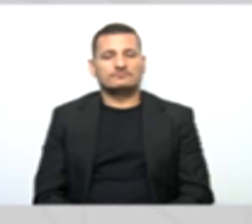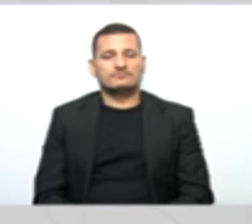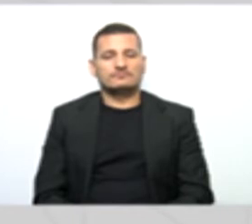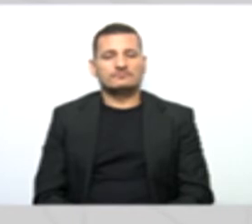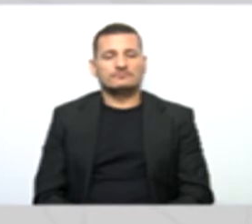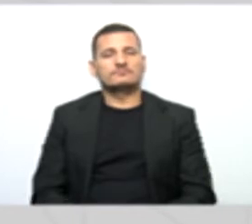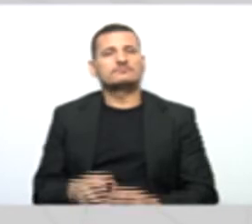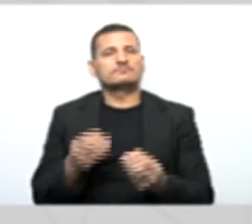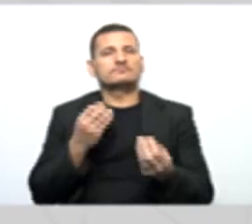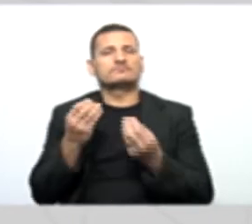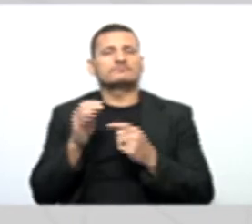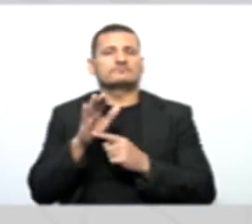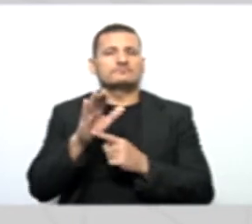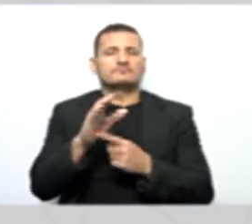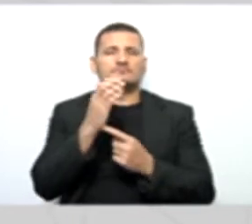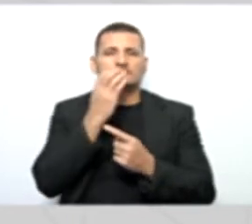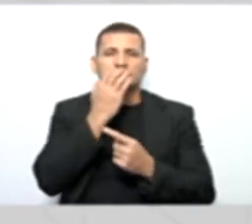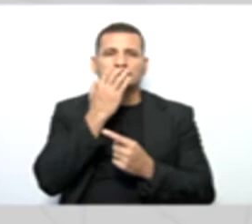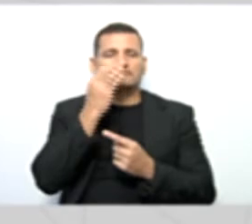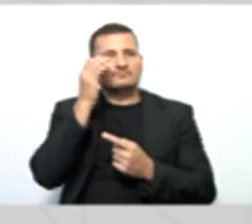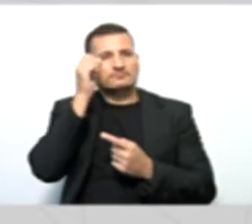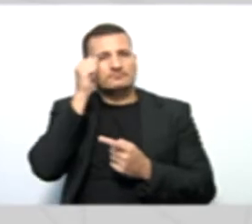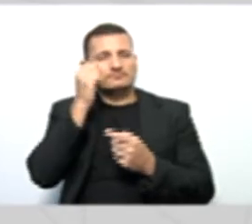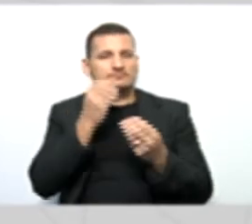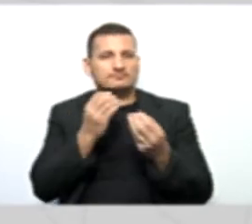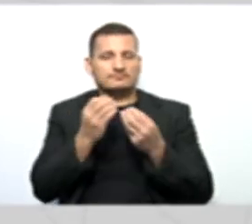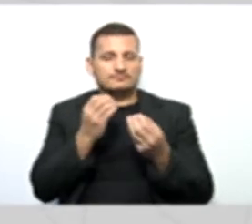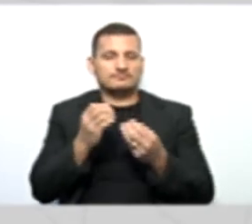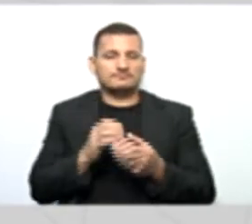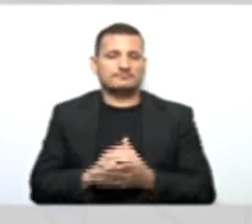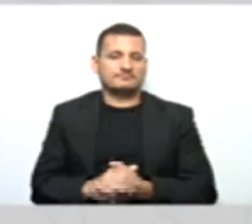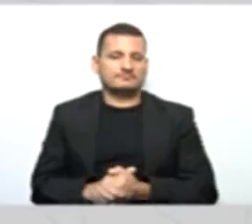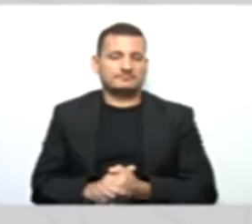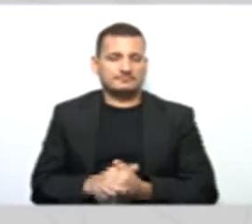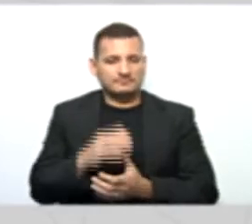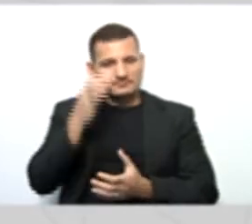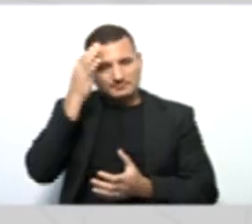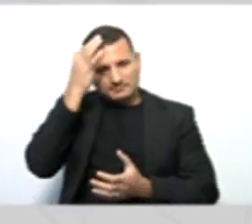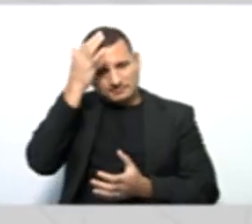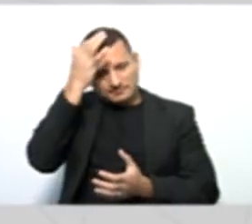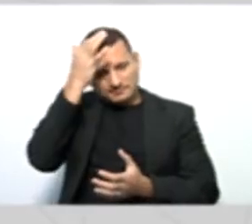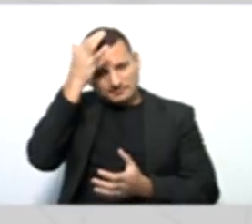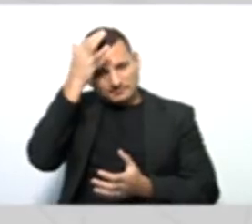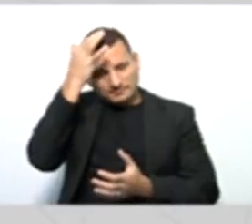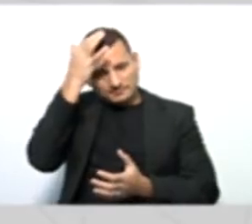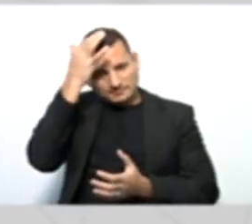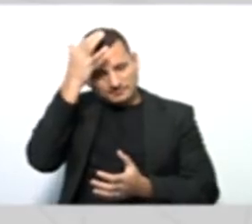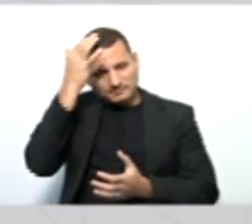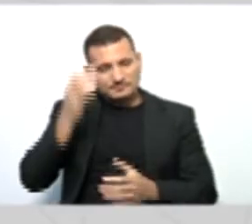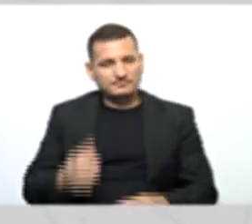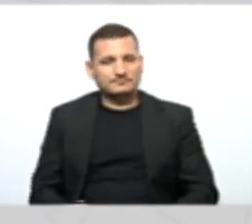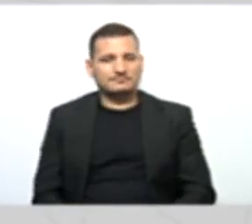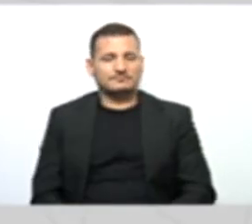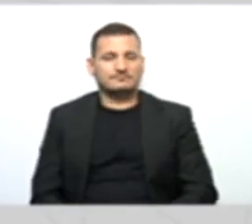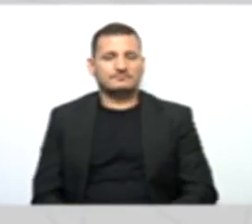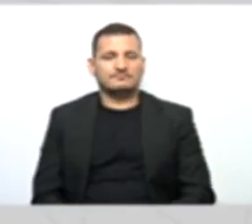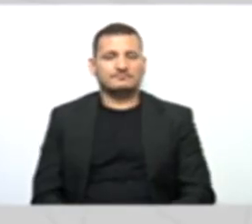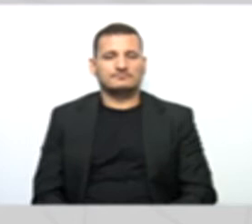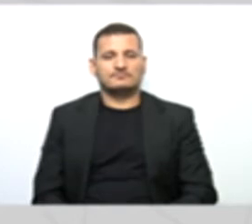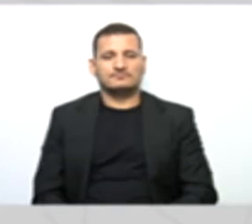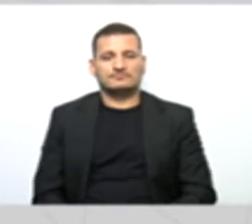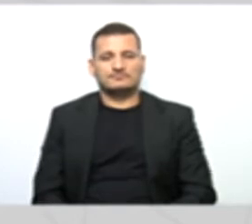cachorro dormindo? Vamos lá. Vou escrever bem aqui em cima. A mesma coisa. Vamos colocar lá uma mensagem,